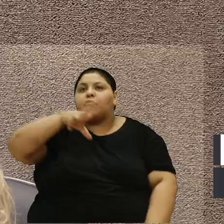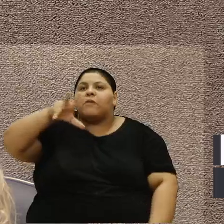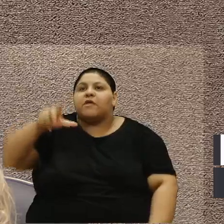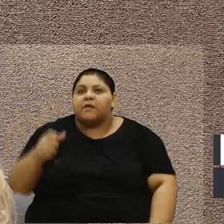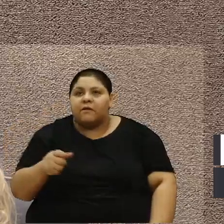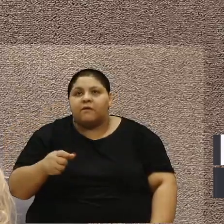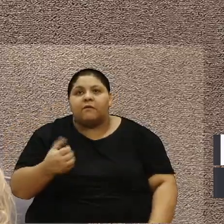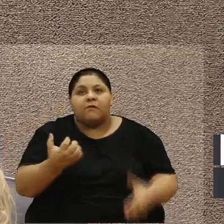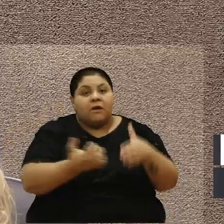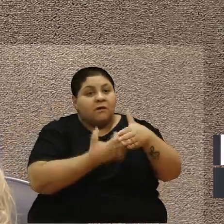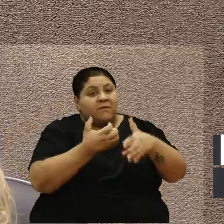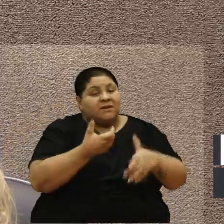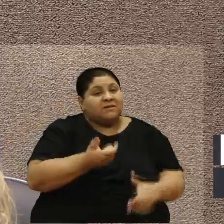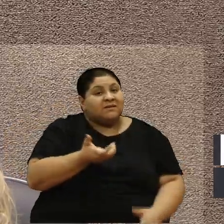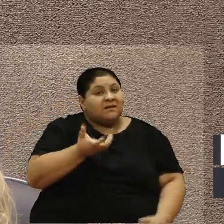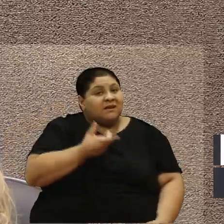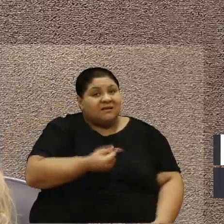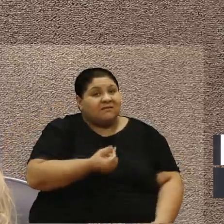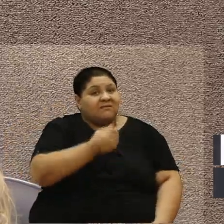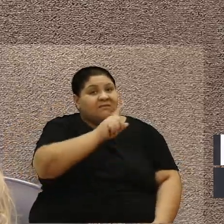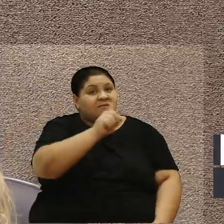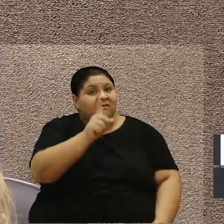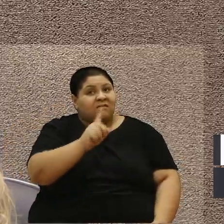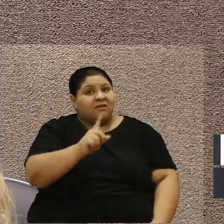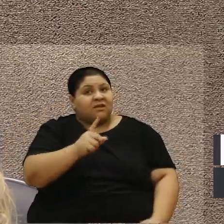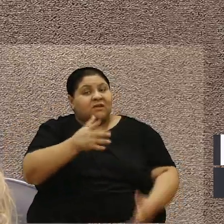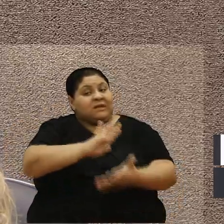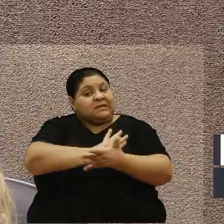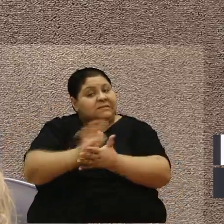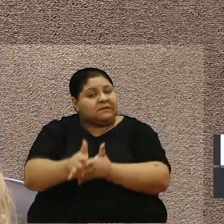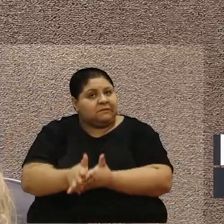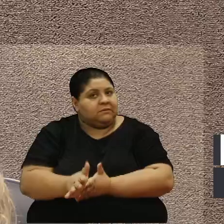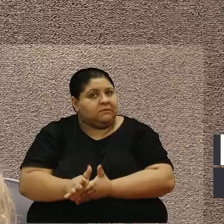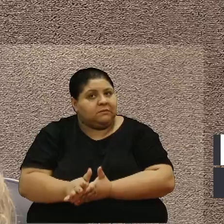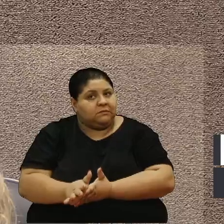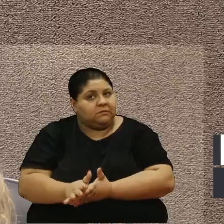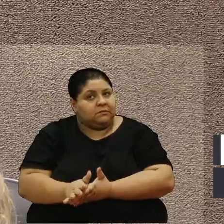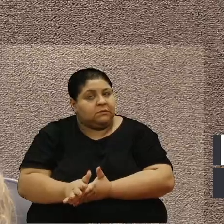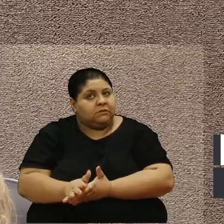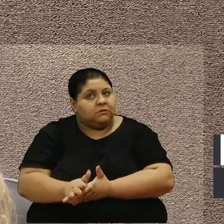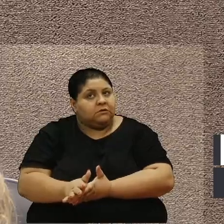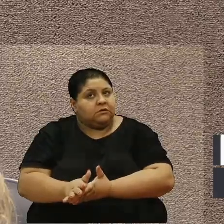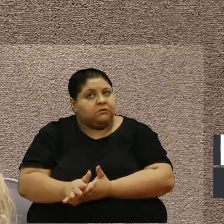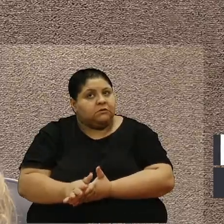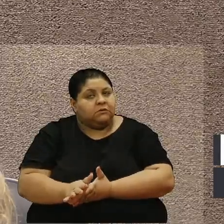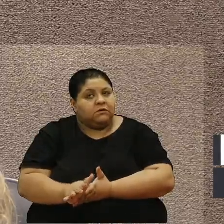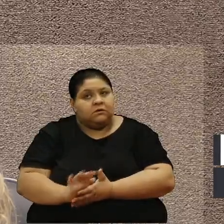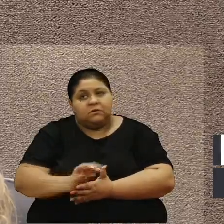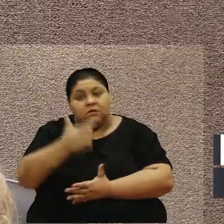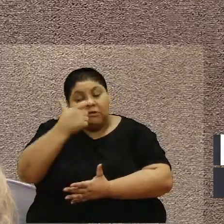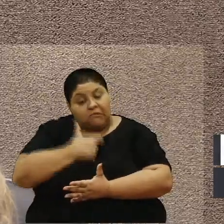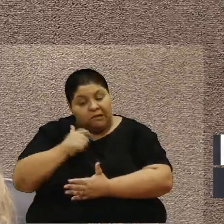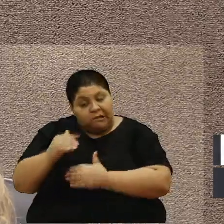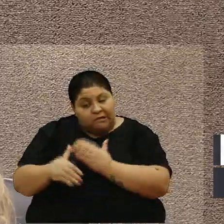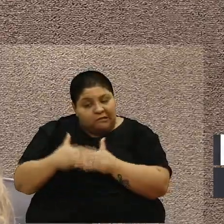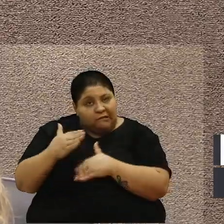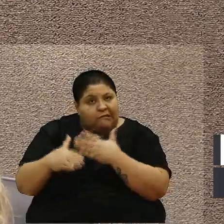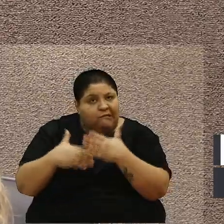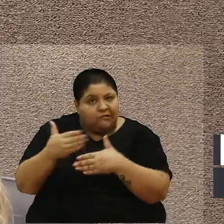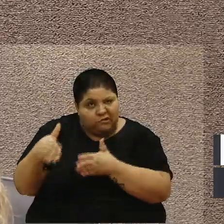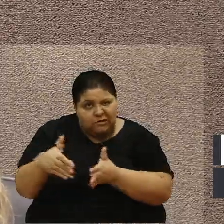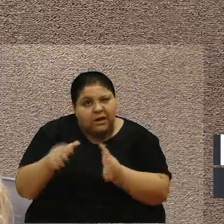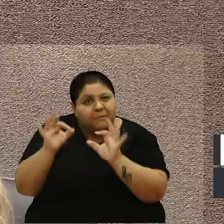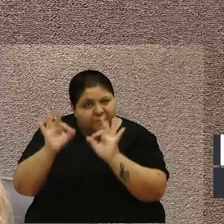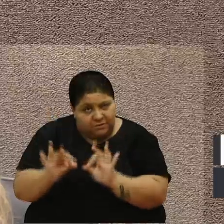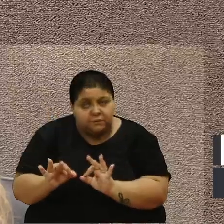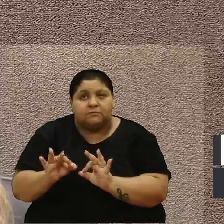A empresa visa lucro. Não é uma questão discriminatória, né? Então, eu acho que, com o passar do tempo, estamos no caminho